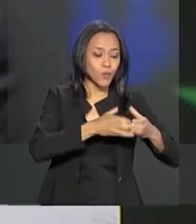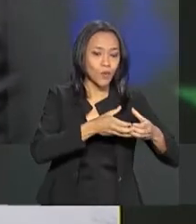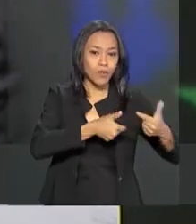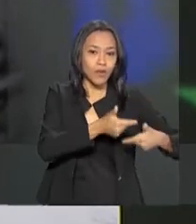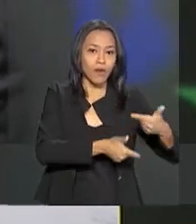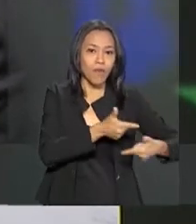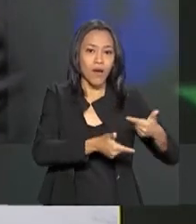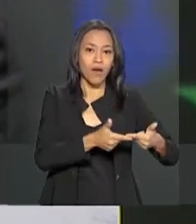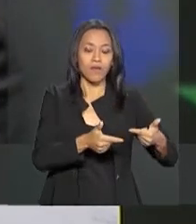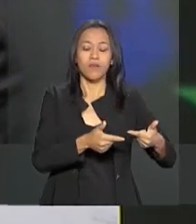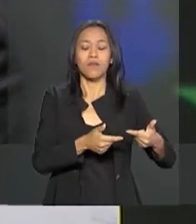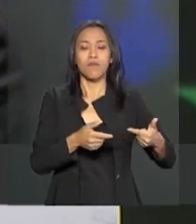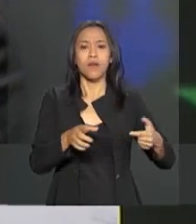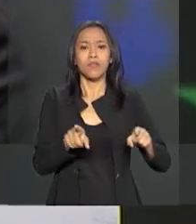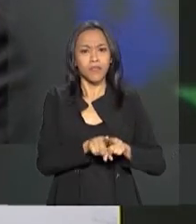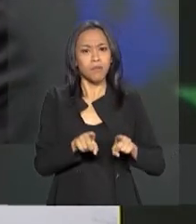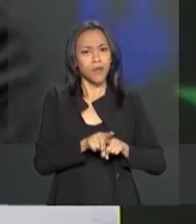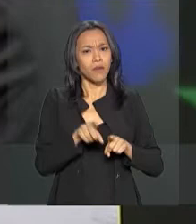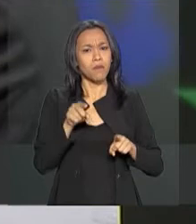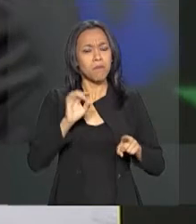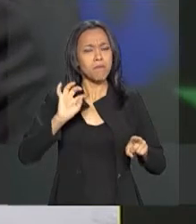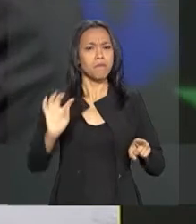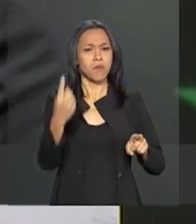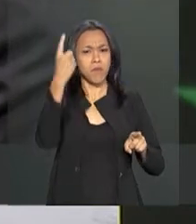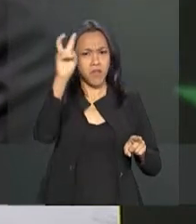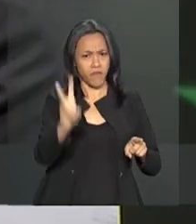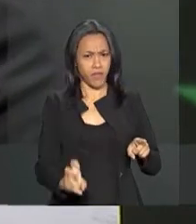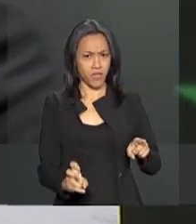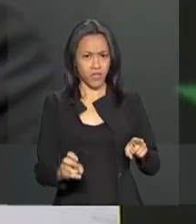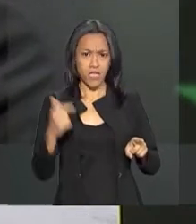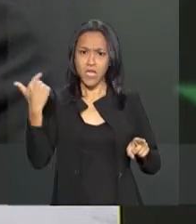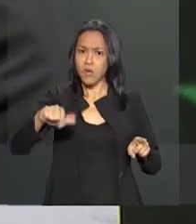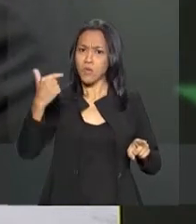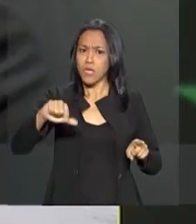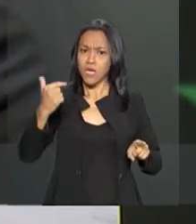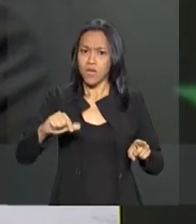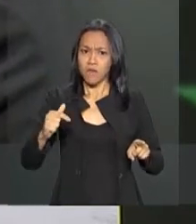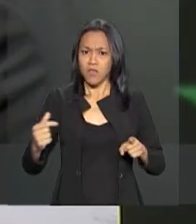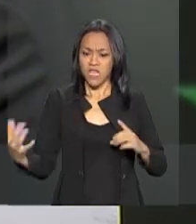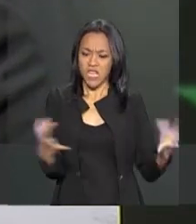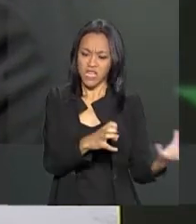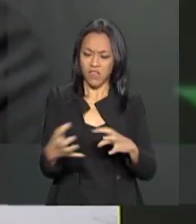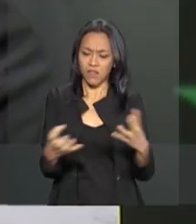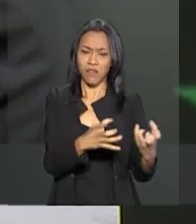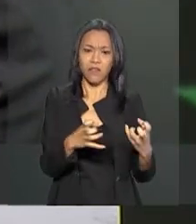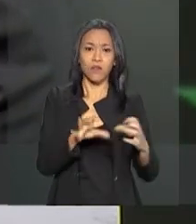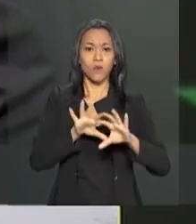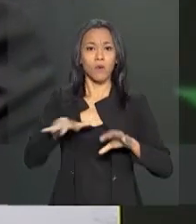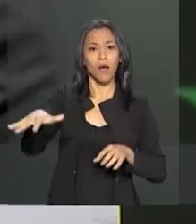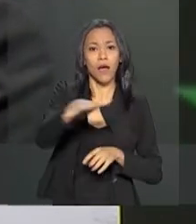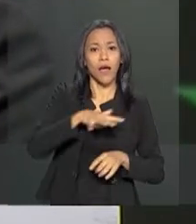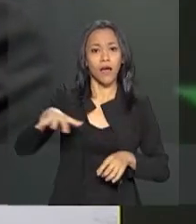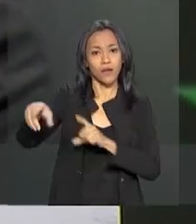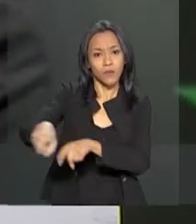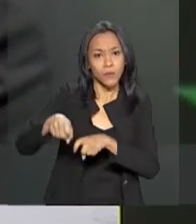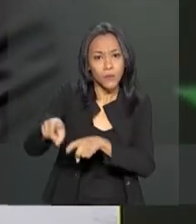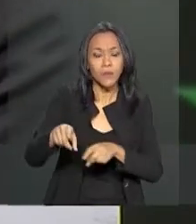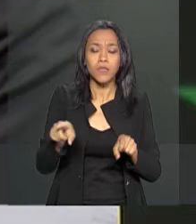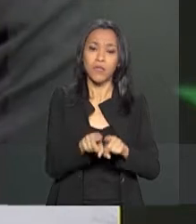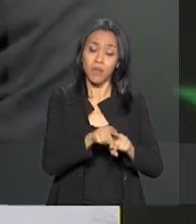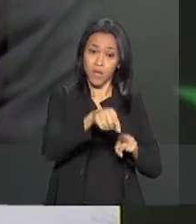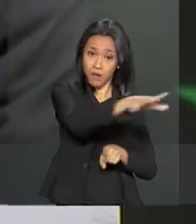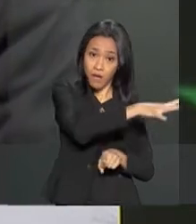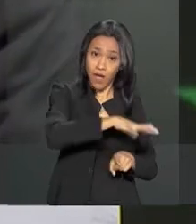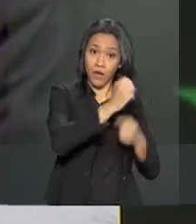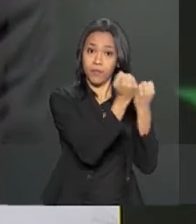que pela primeira vez, creio eu, não houve brigas entre a agricultura e o meio ambiente, não é? Houve uma conjugação